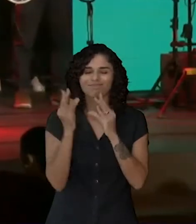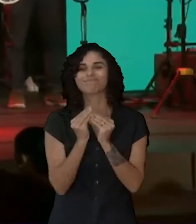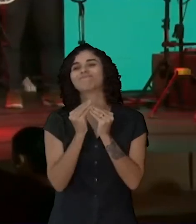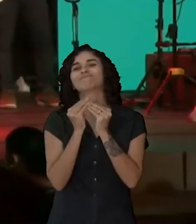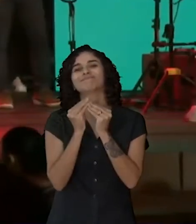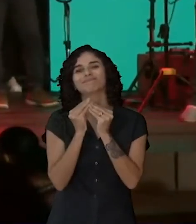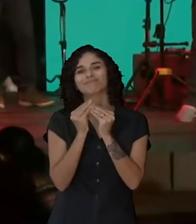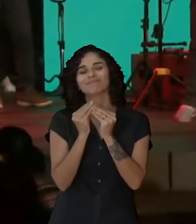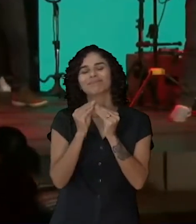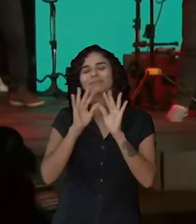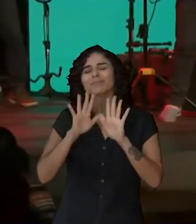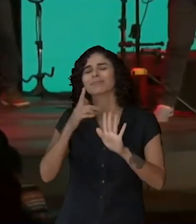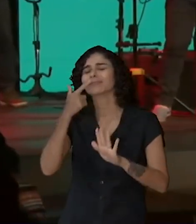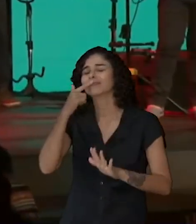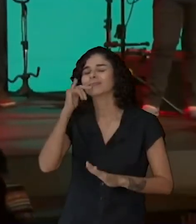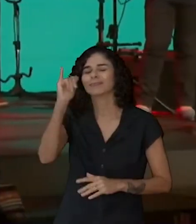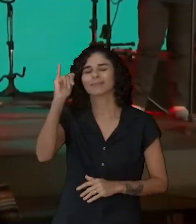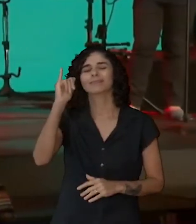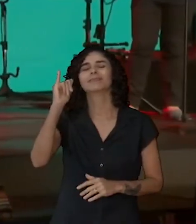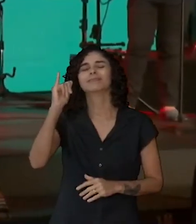Pai,